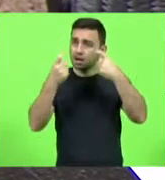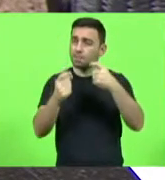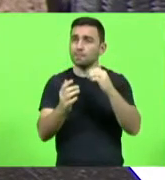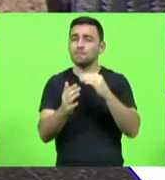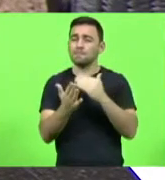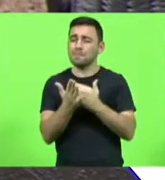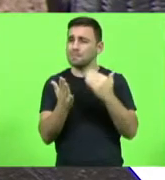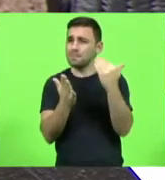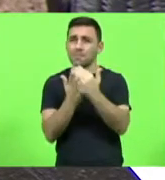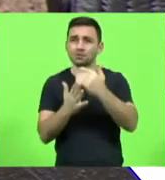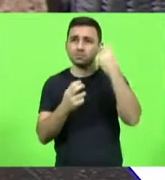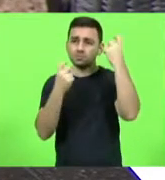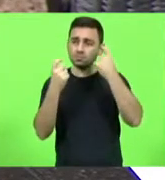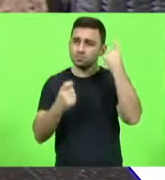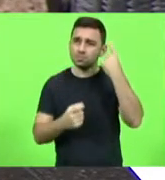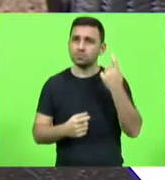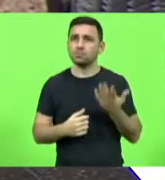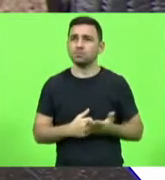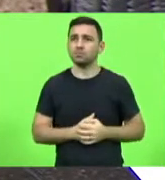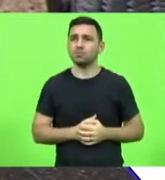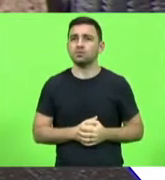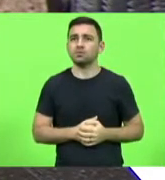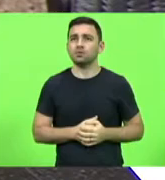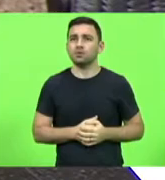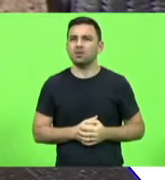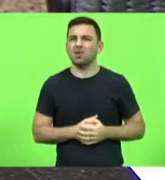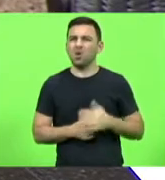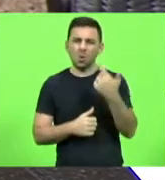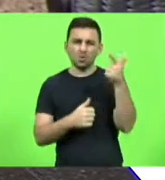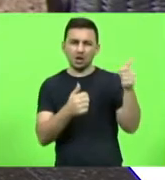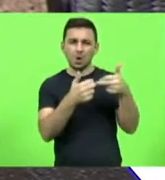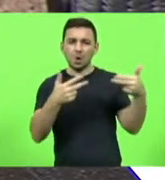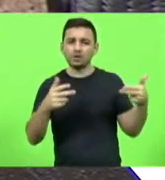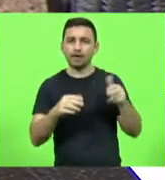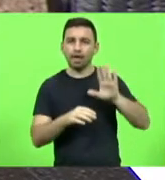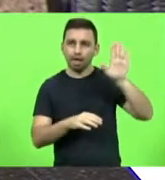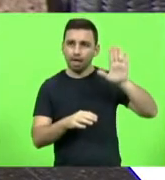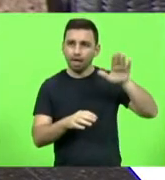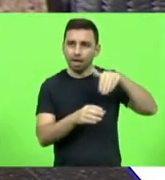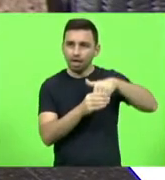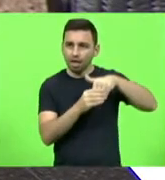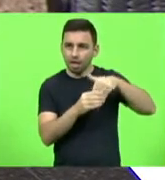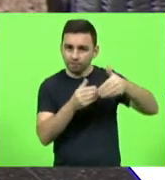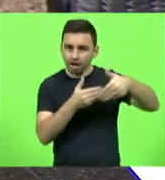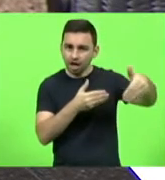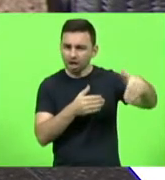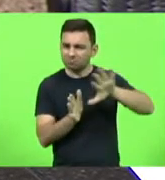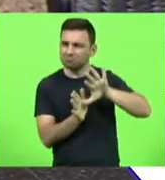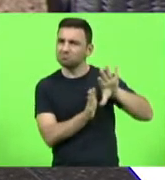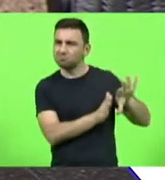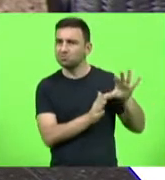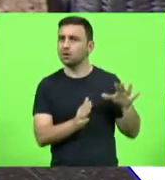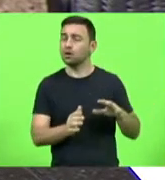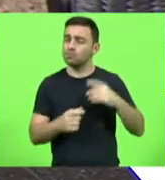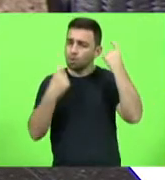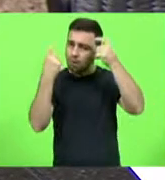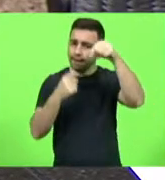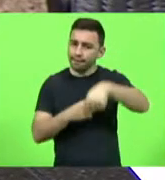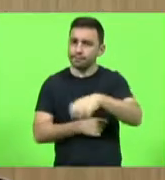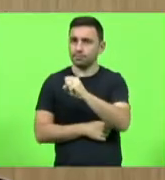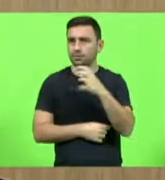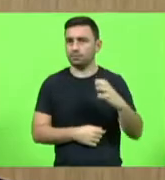importa e deixar preocupações menores, como uma eleição que vem surgindo à frente, de lado. Vamos nos preocupar com Santa Catarina.